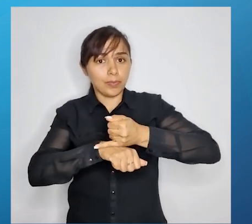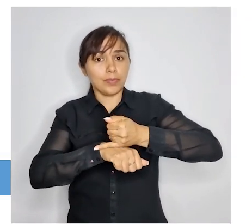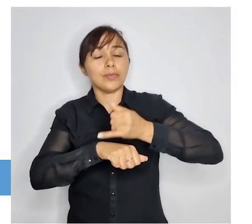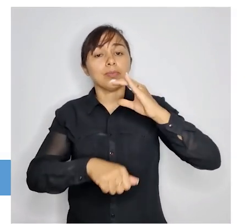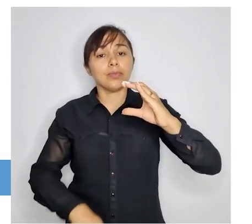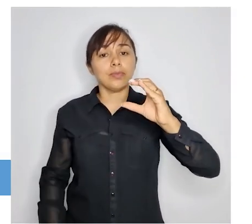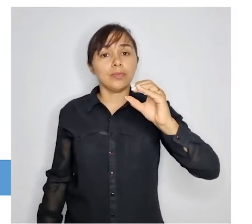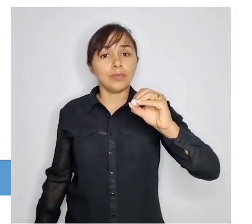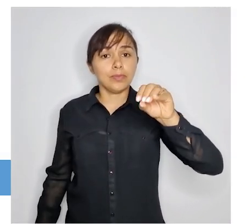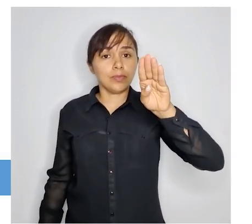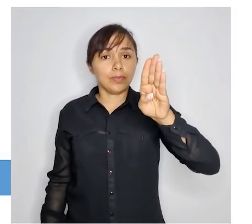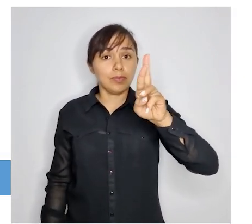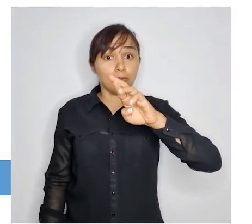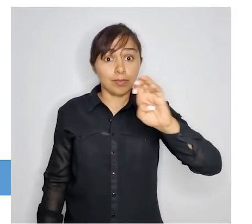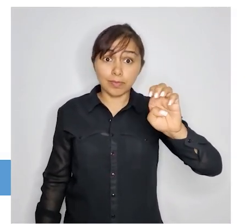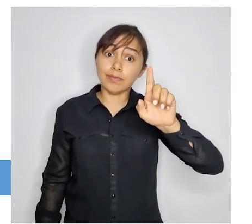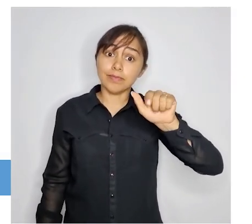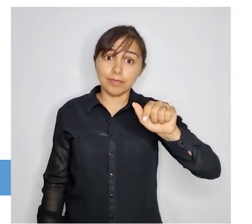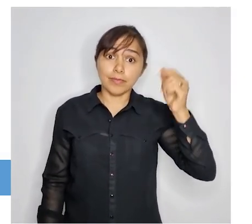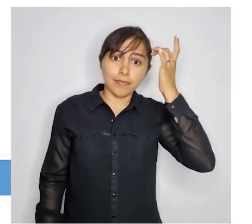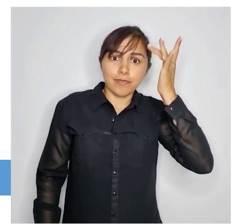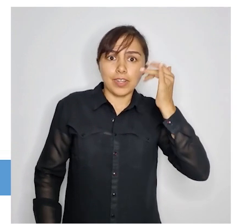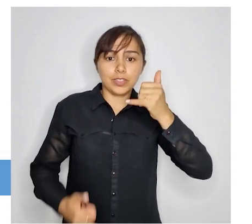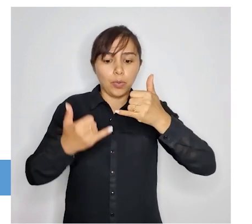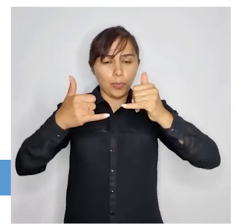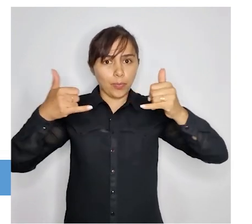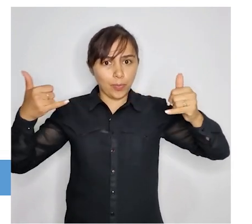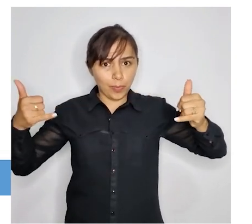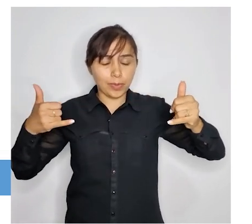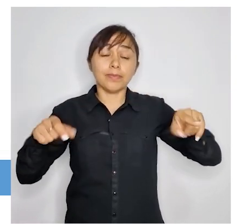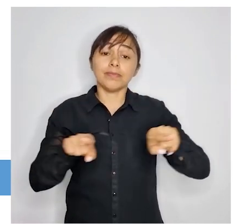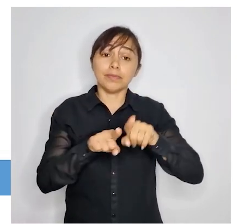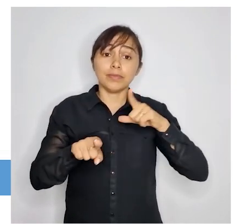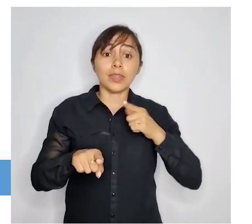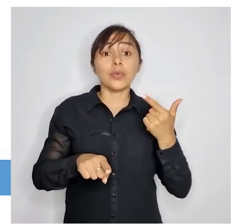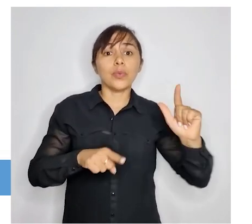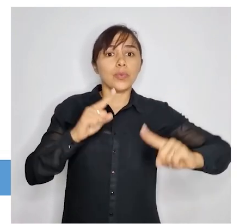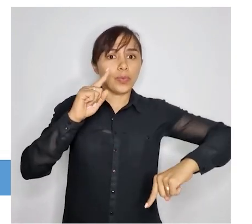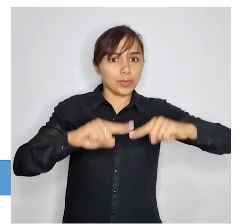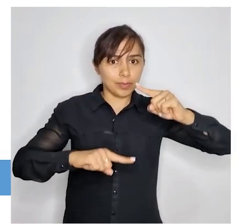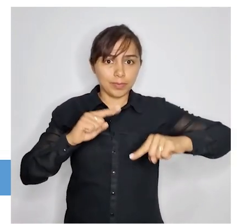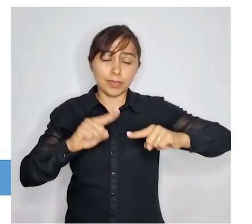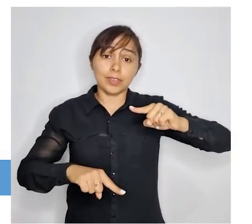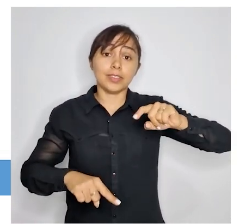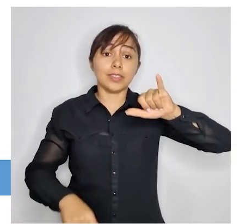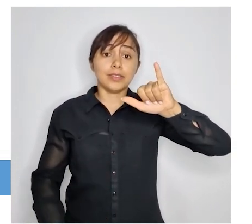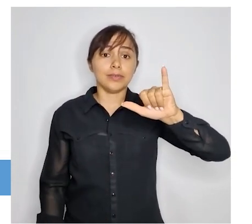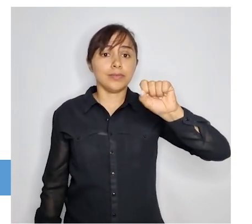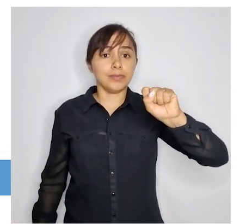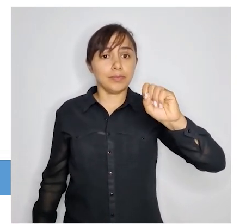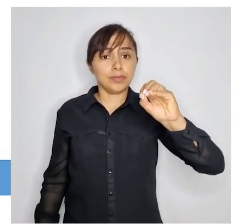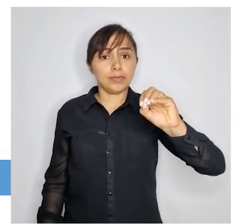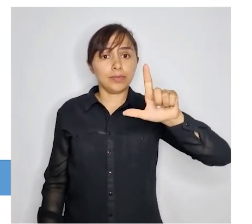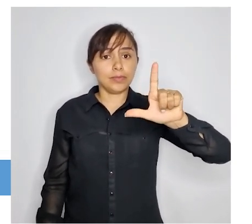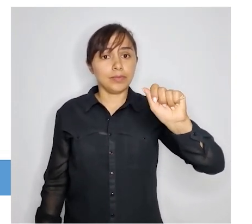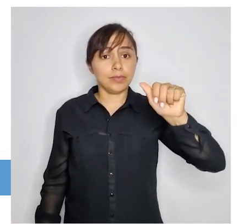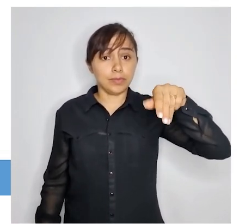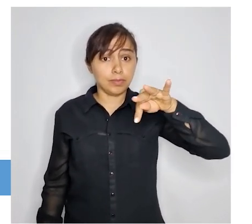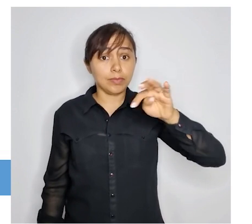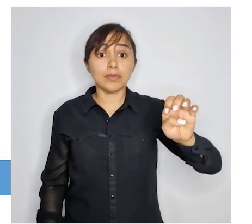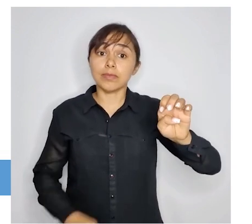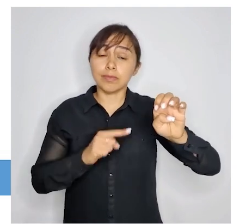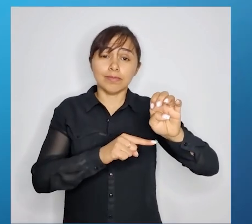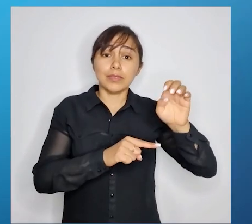condutor. Há materiais que são chamados isolantes, ou seja, dificultam a passagem do calor, tanto de ganho como de